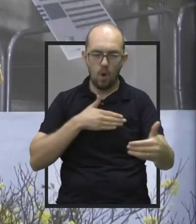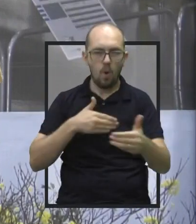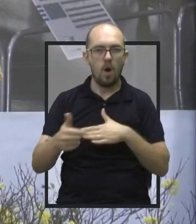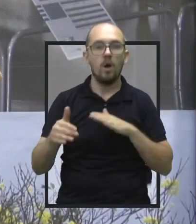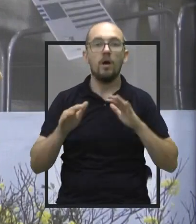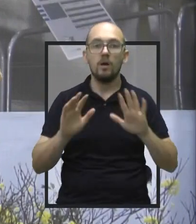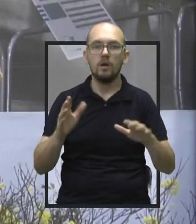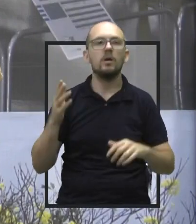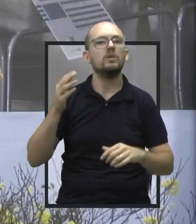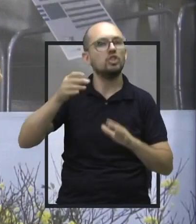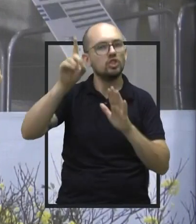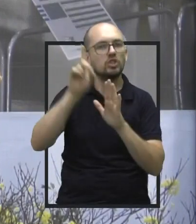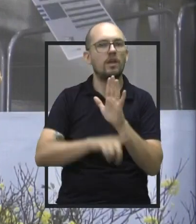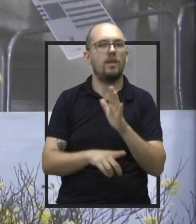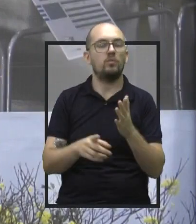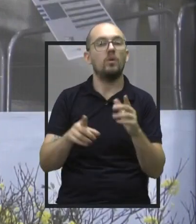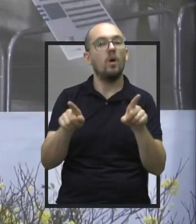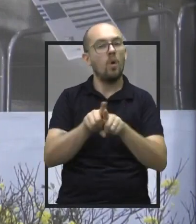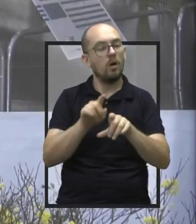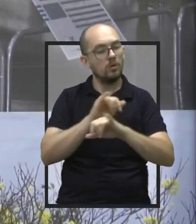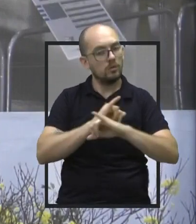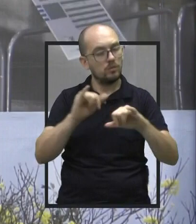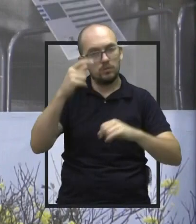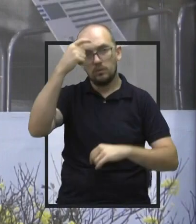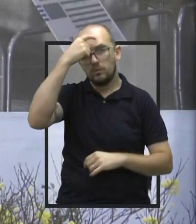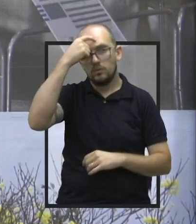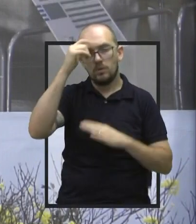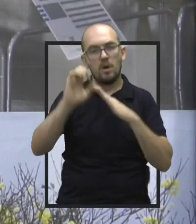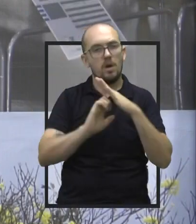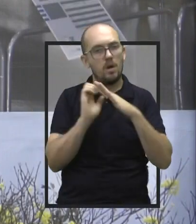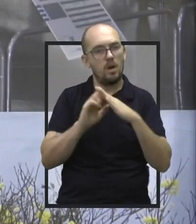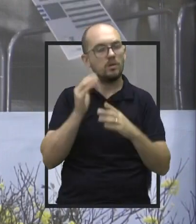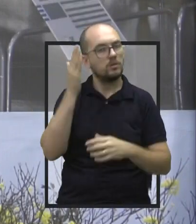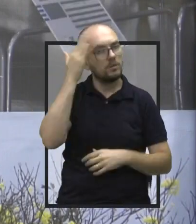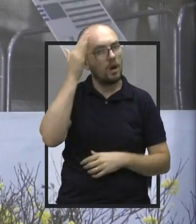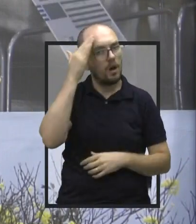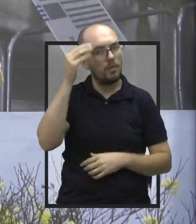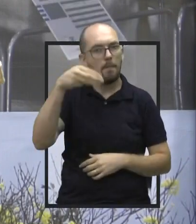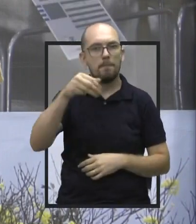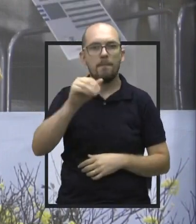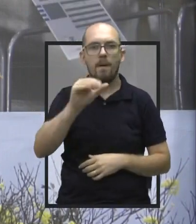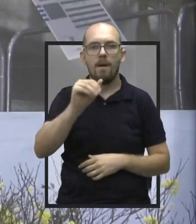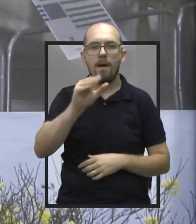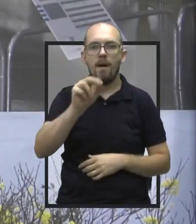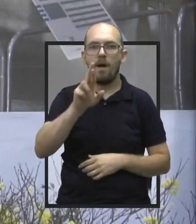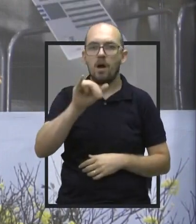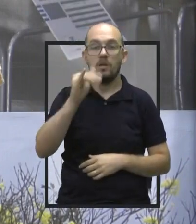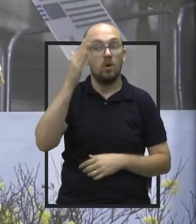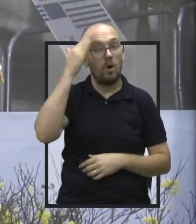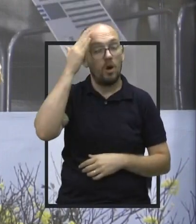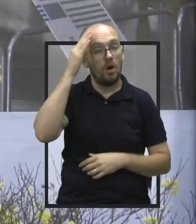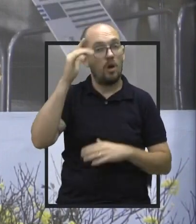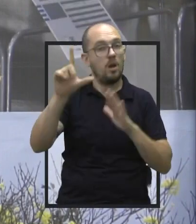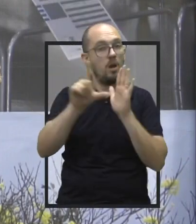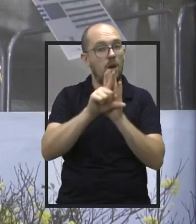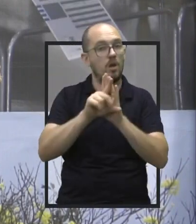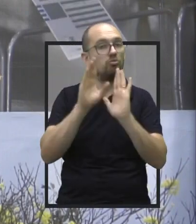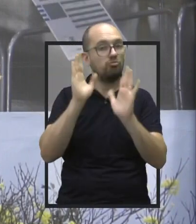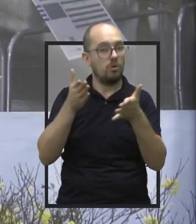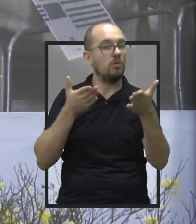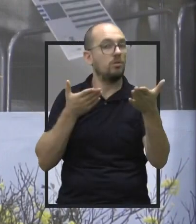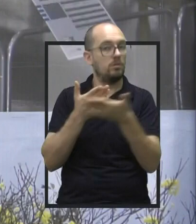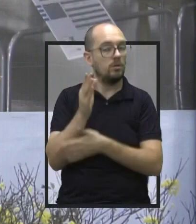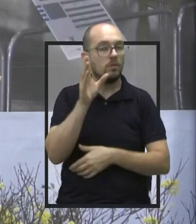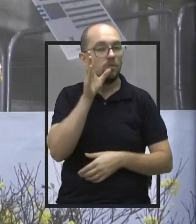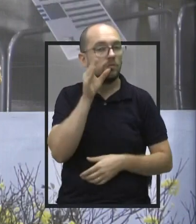isso, para que a empresa esteja ciente desse projeto de lei e os funcionários também. Né? Porque é